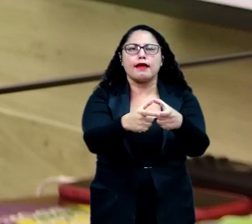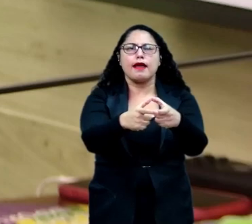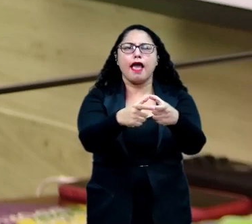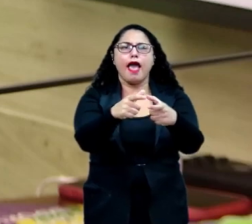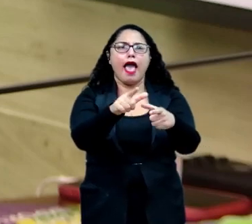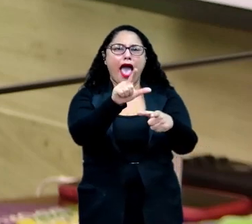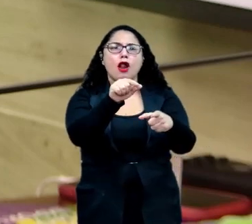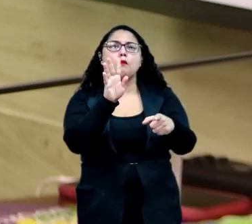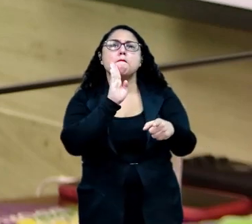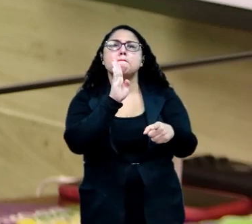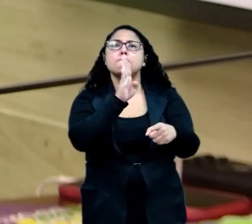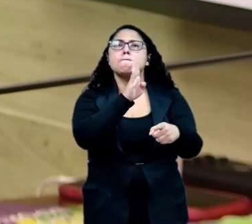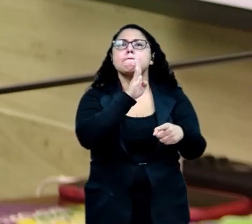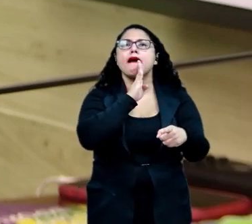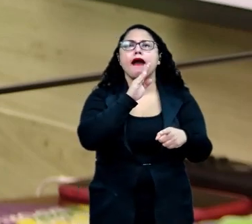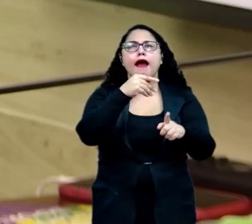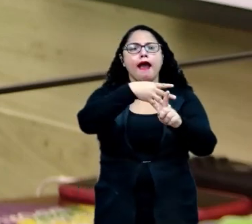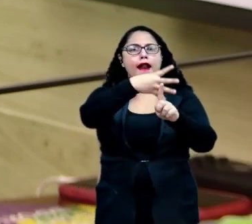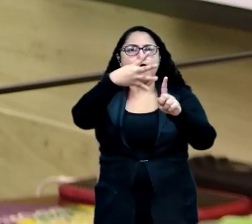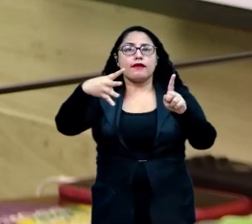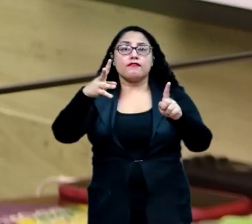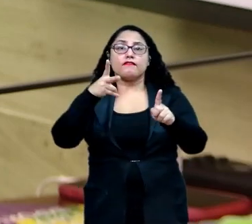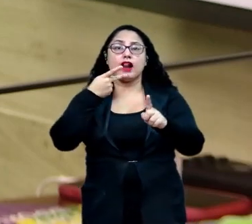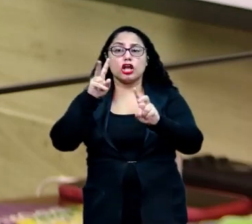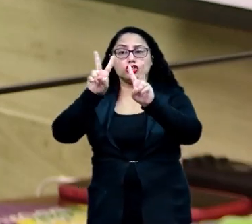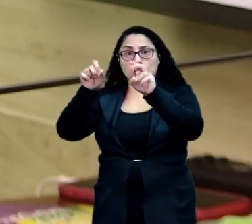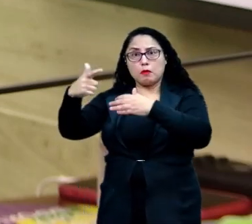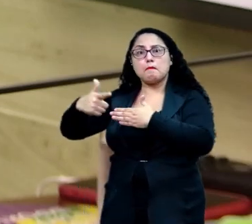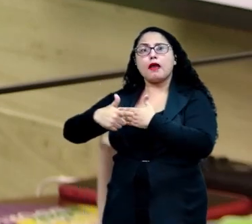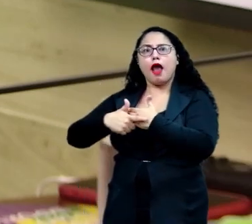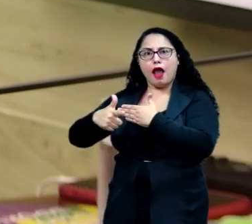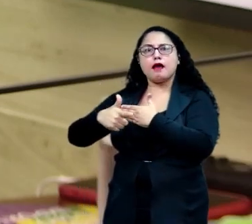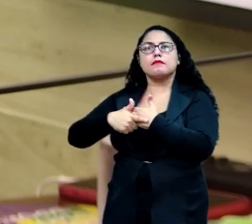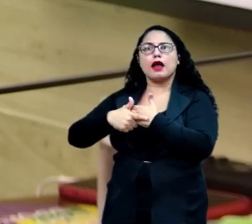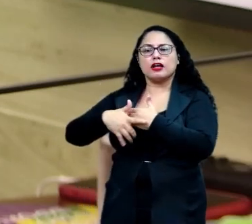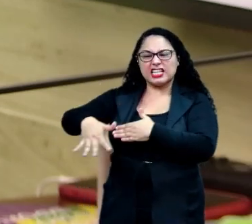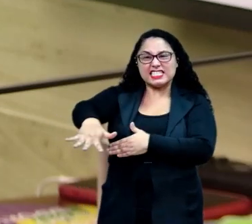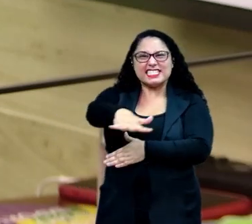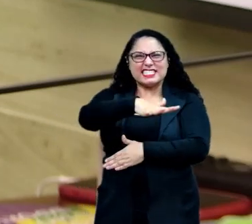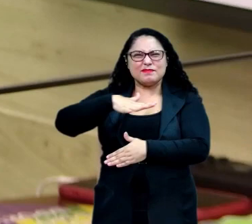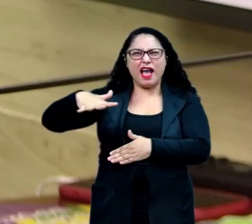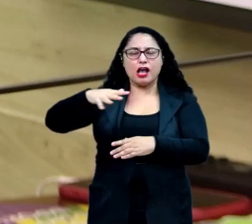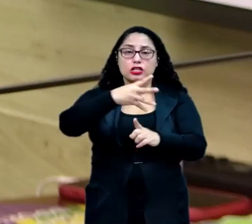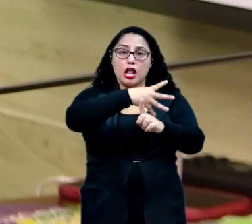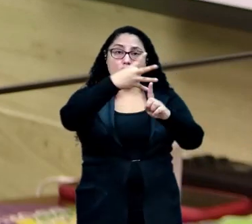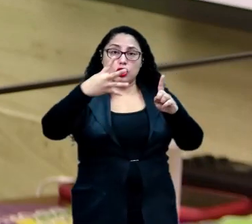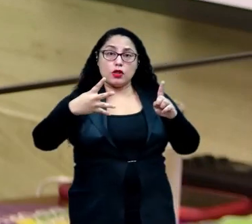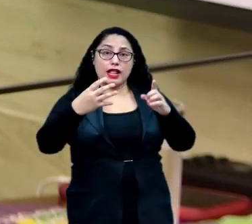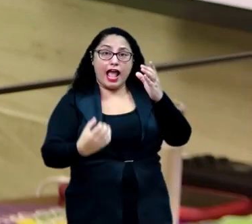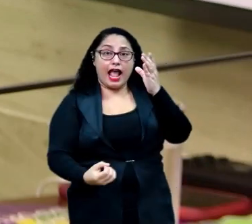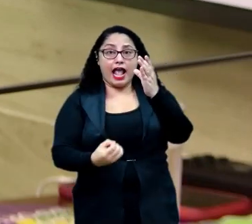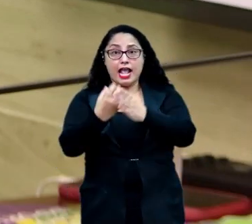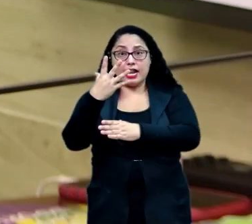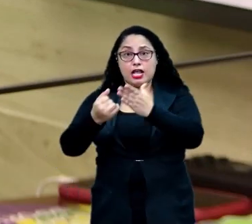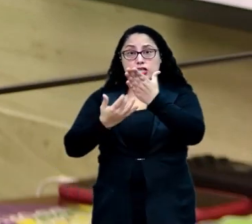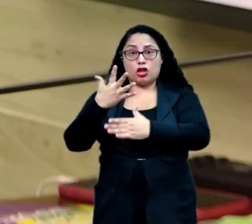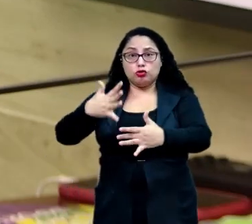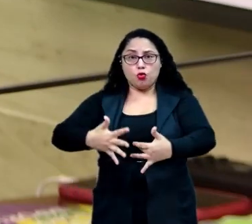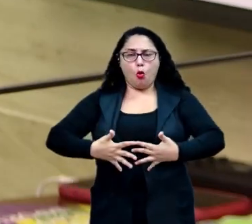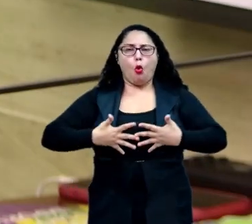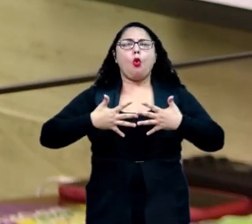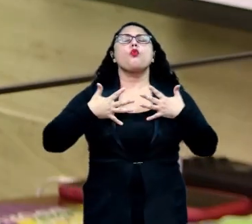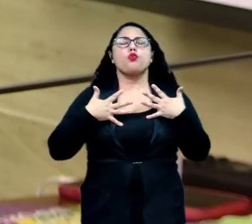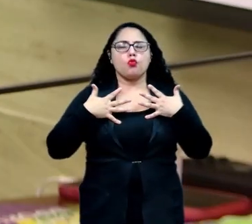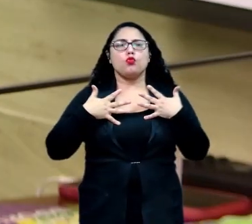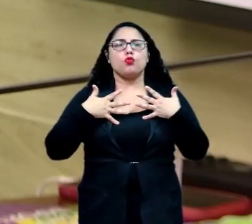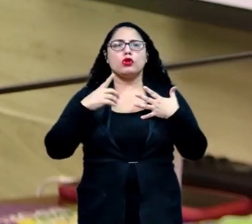bar LGBT. A gente vai até falar desse papel, desses espaços LGBTs na construção do nosso orgulho, da